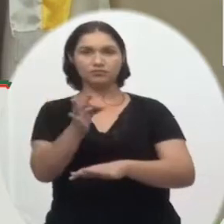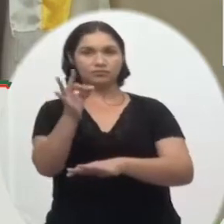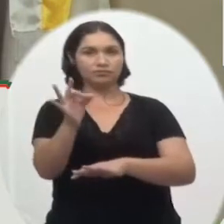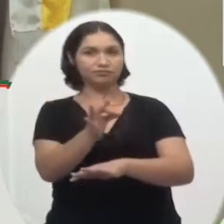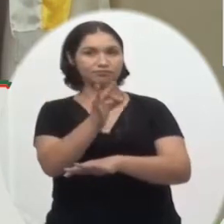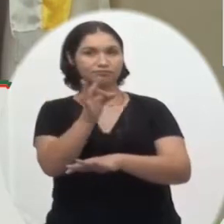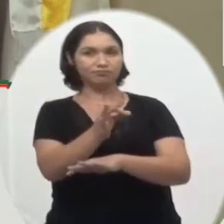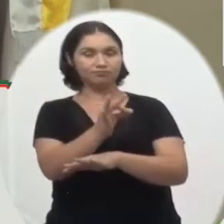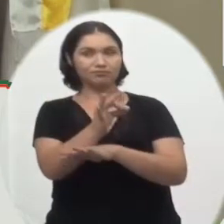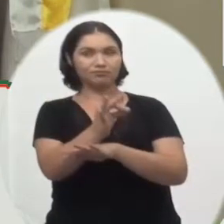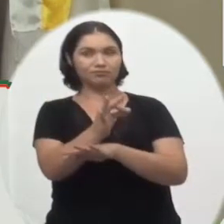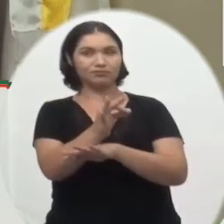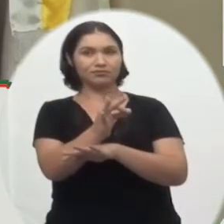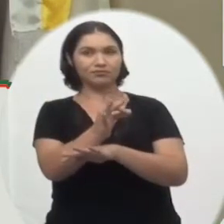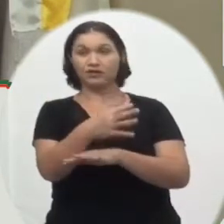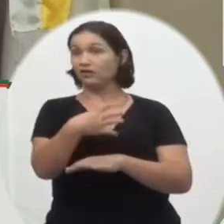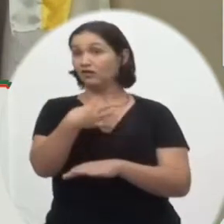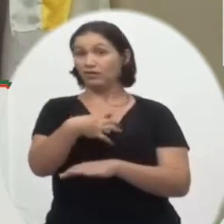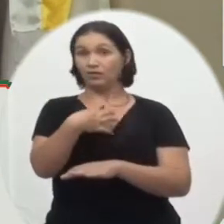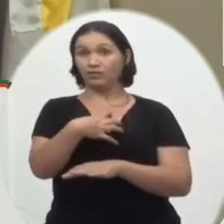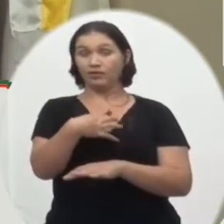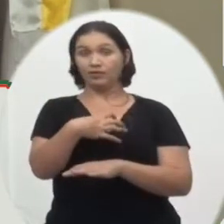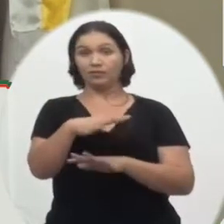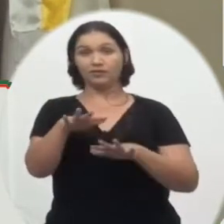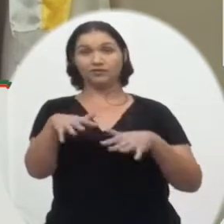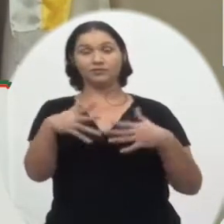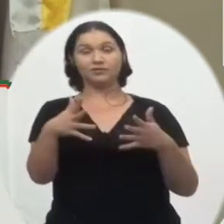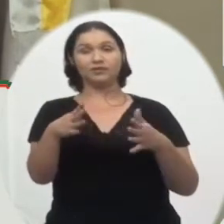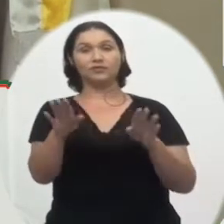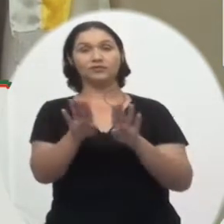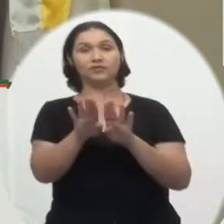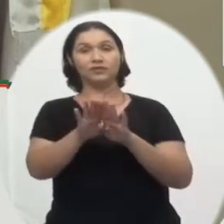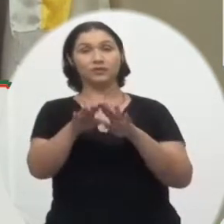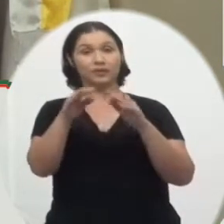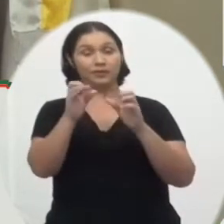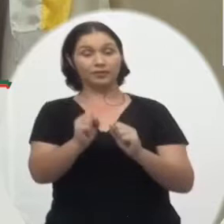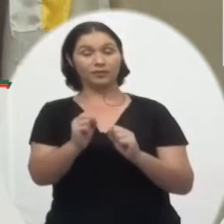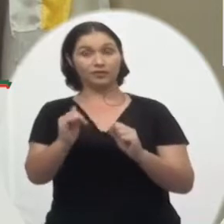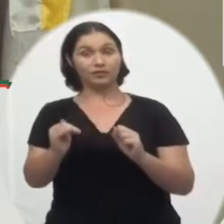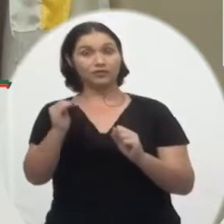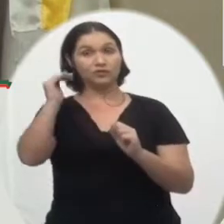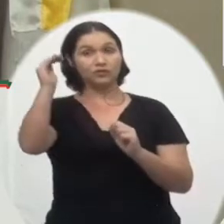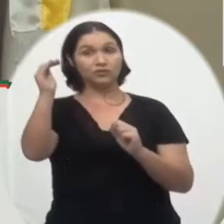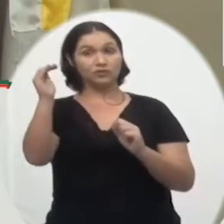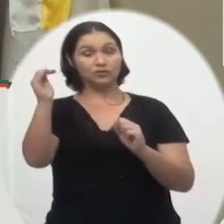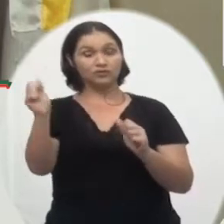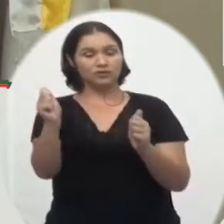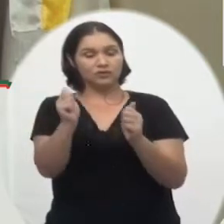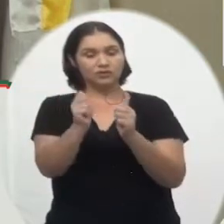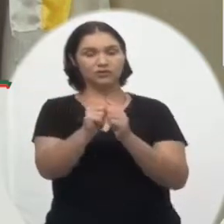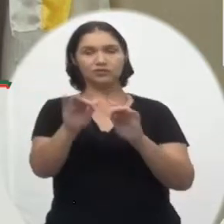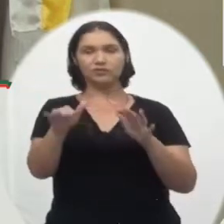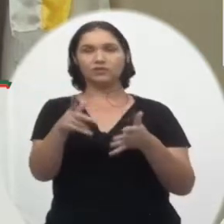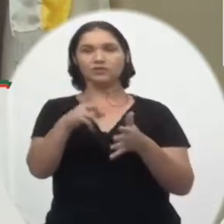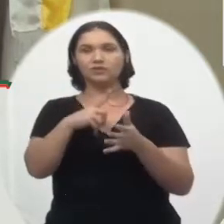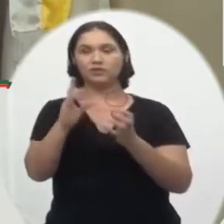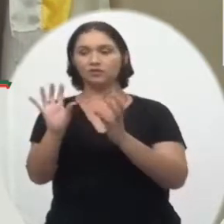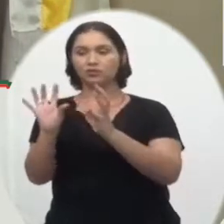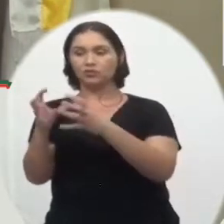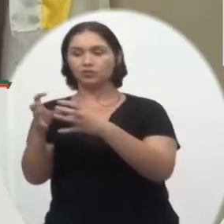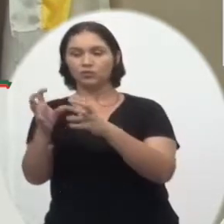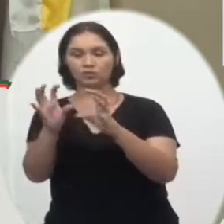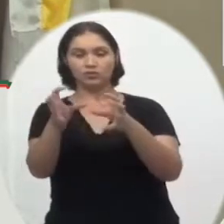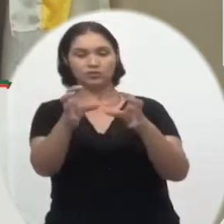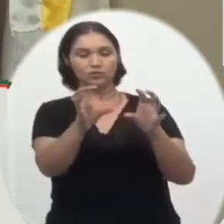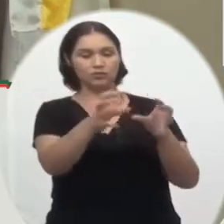crianças, presidente do Bairro Angélica, ela também é inofensiva para os adultos. Então, nós temos colônias hoje no bairro